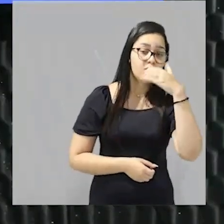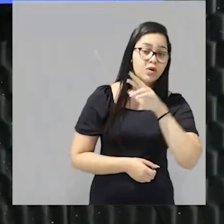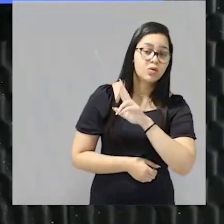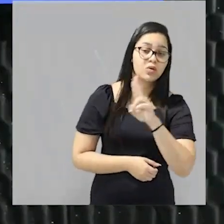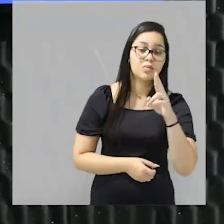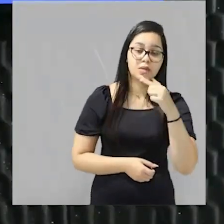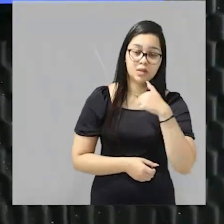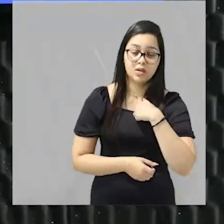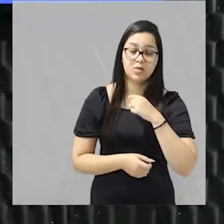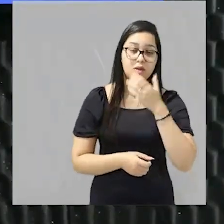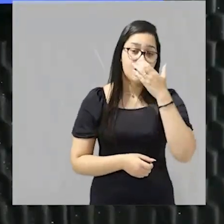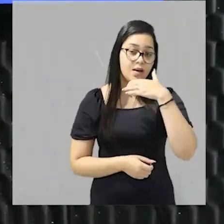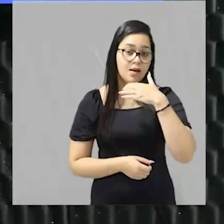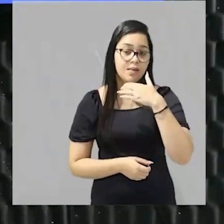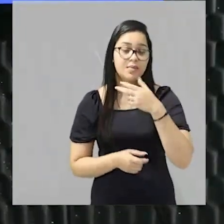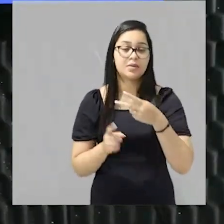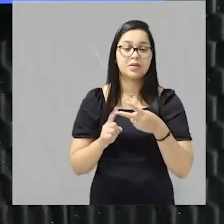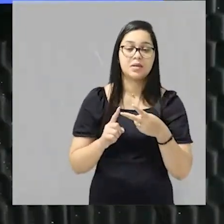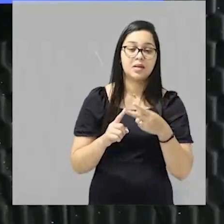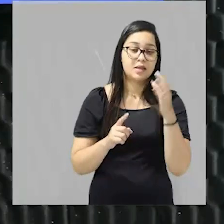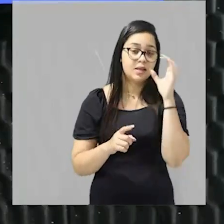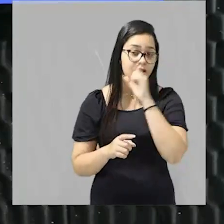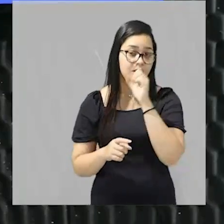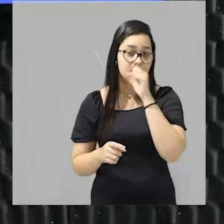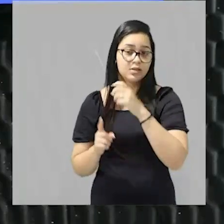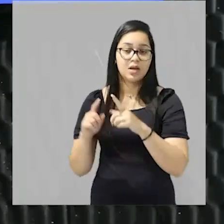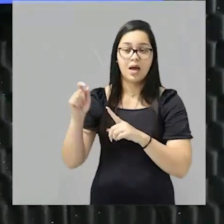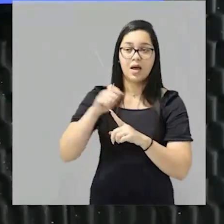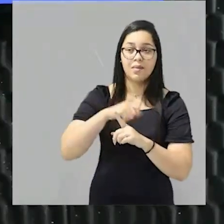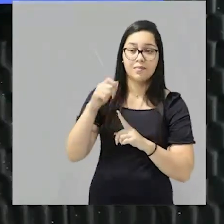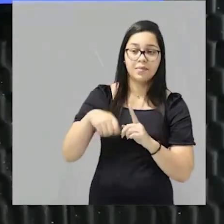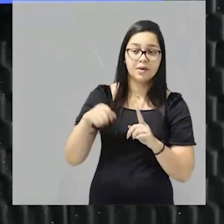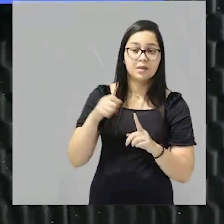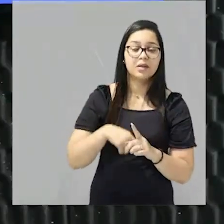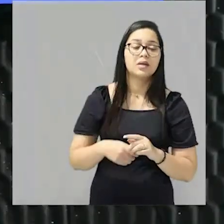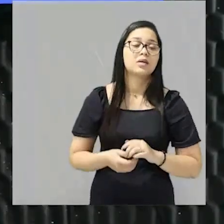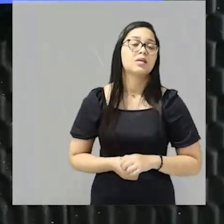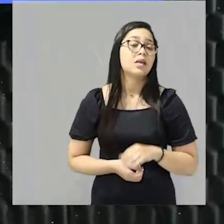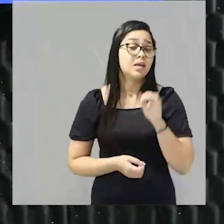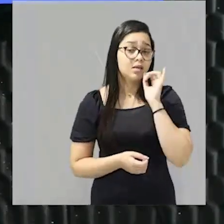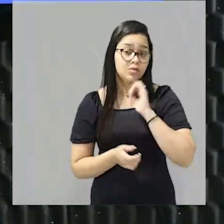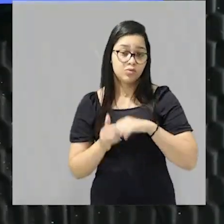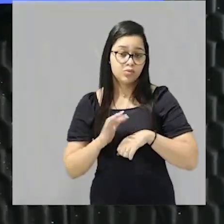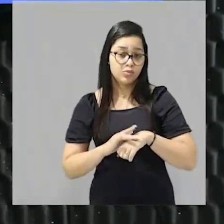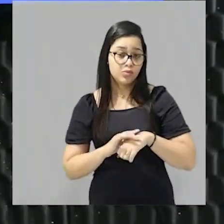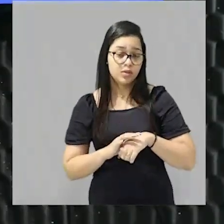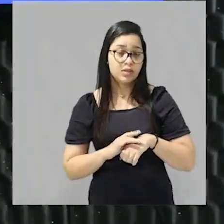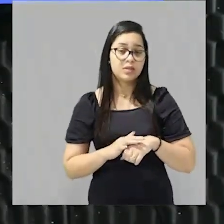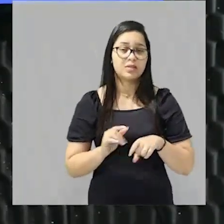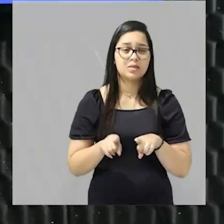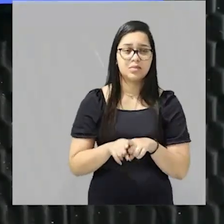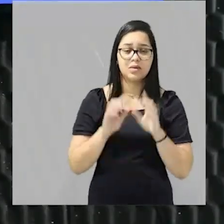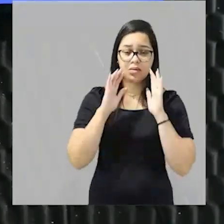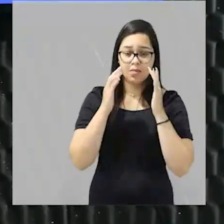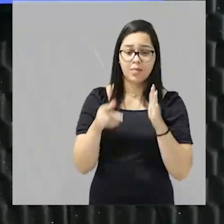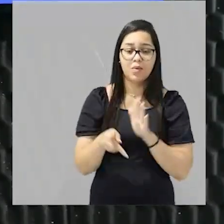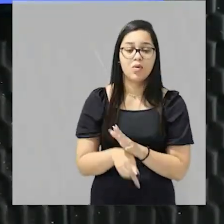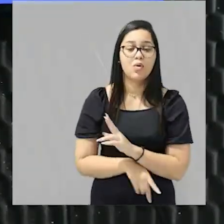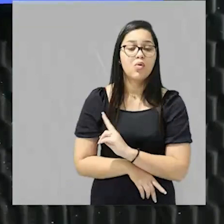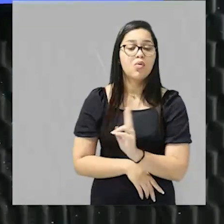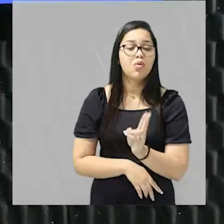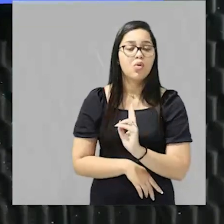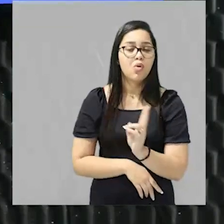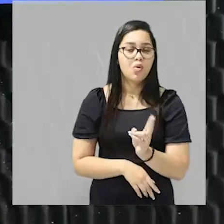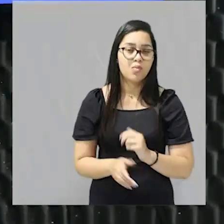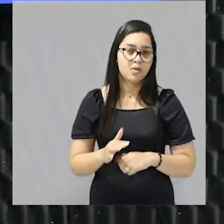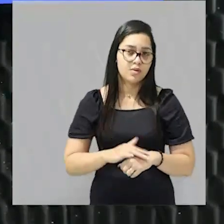para que eu não precise ficar repetindo palavras, seja no meu discurso oral, seja no meu texto escrito, principalmente em redação,